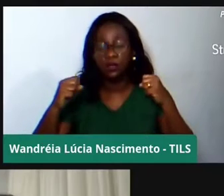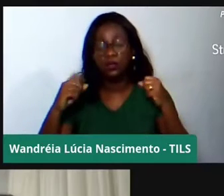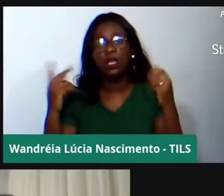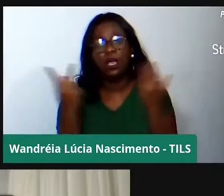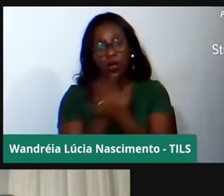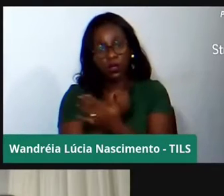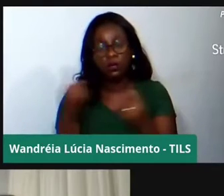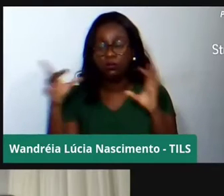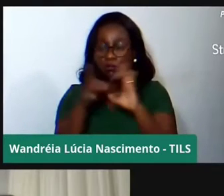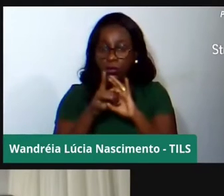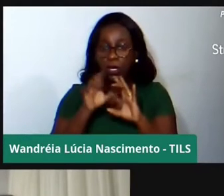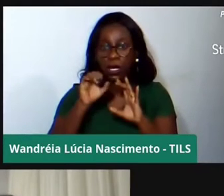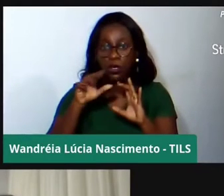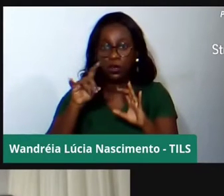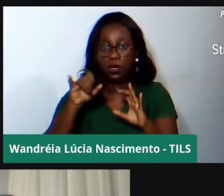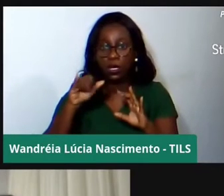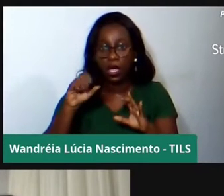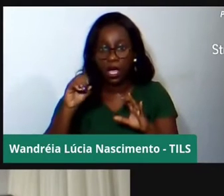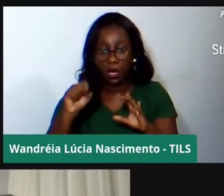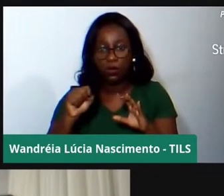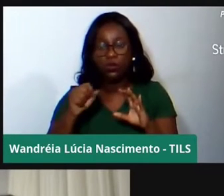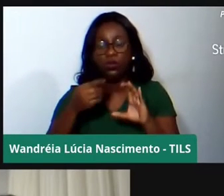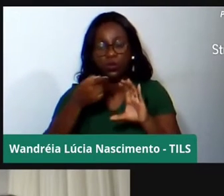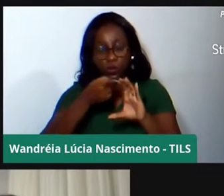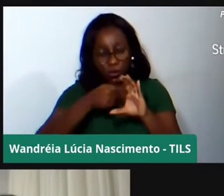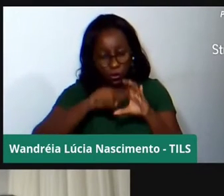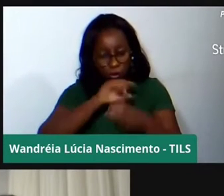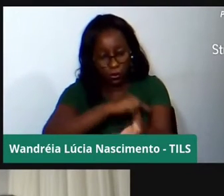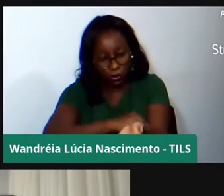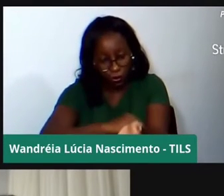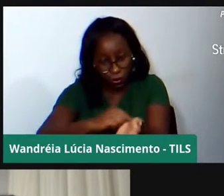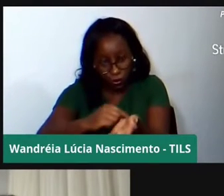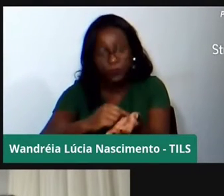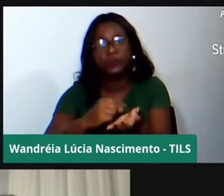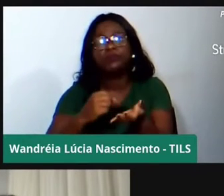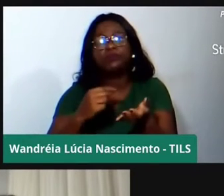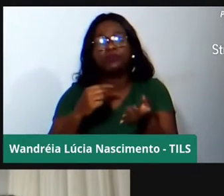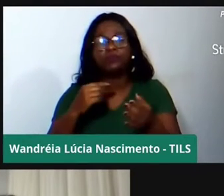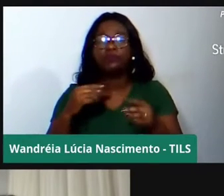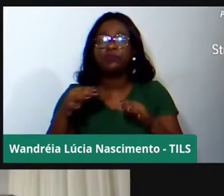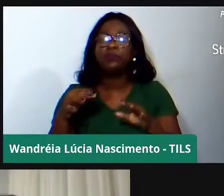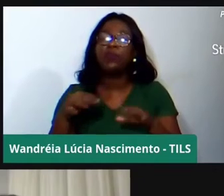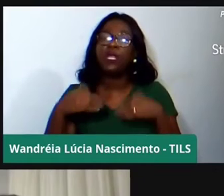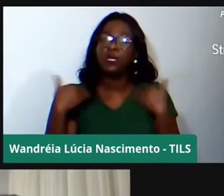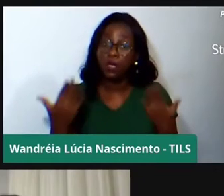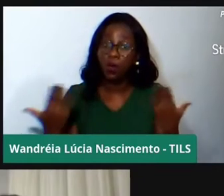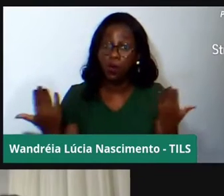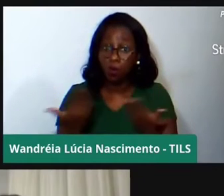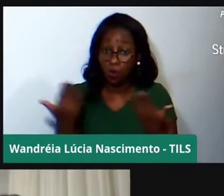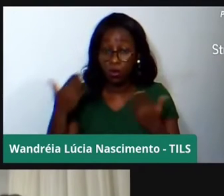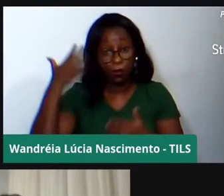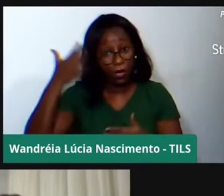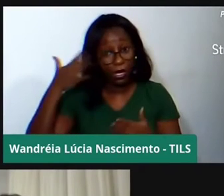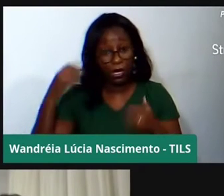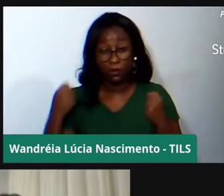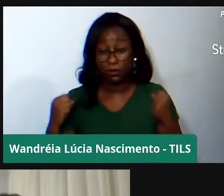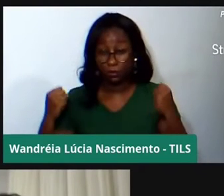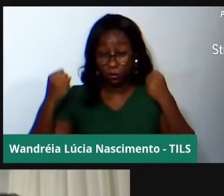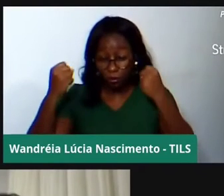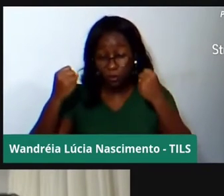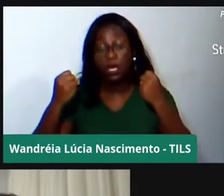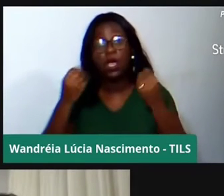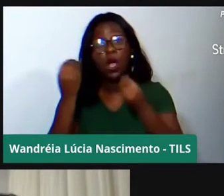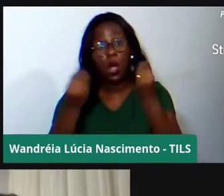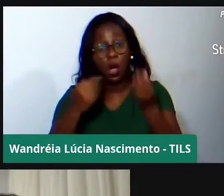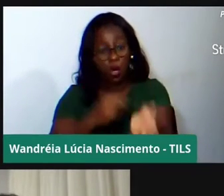endotelial de indivíduos sob risco cardiometabólico. A palestra de hoje é intitulada Estresse e Função Endotelial, o